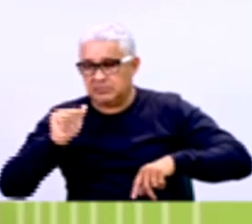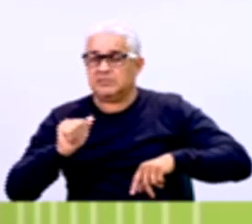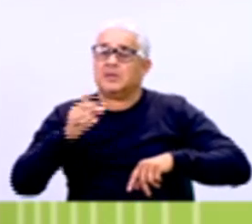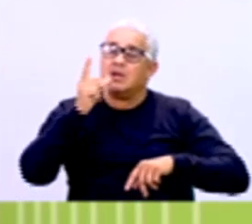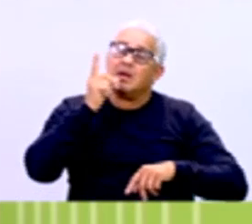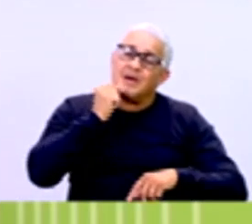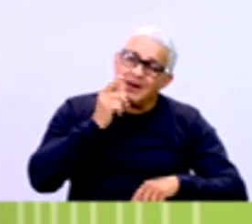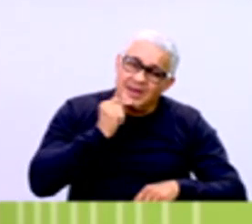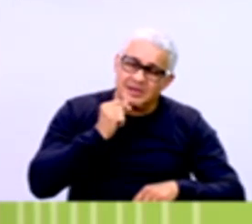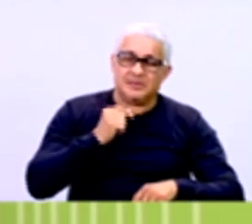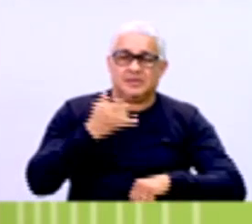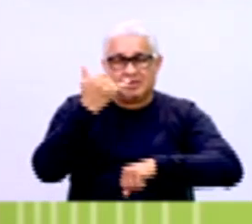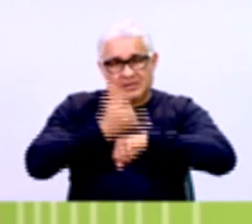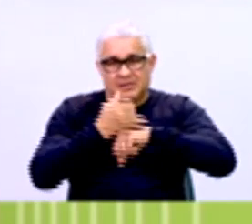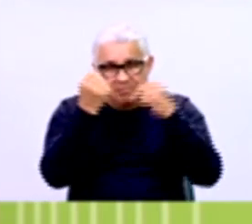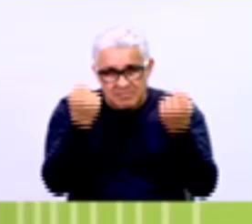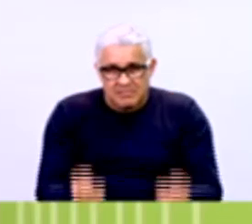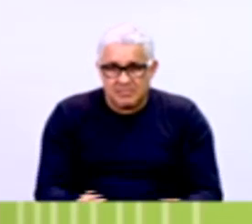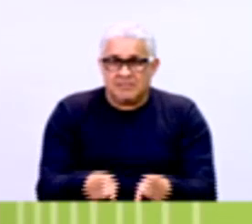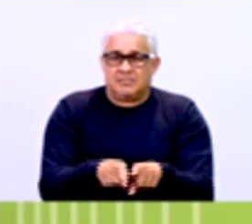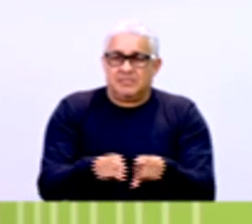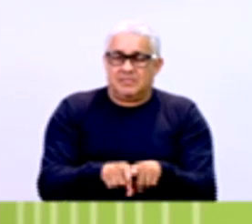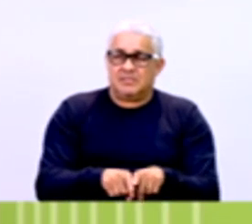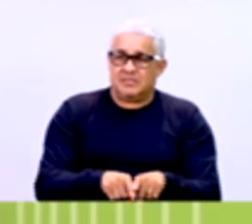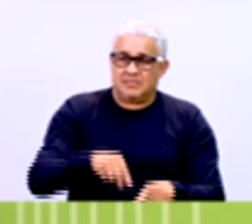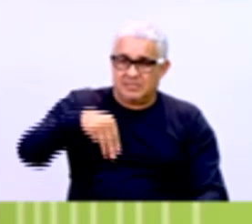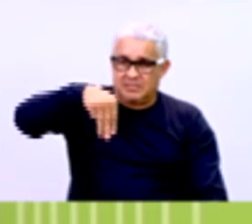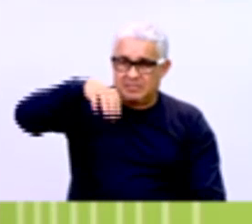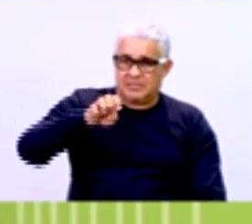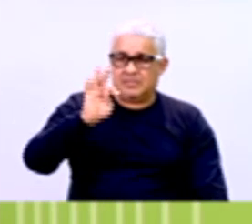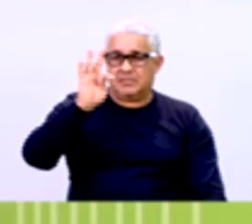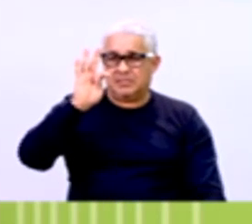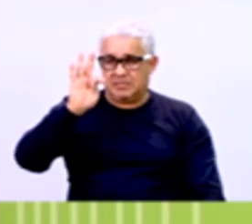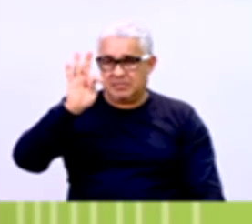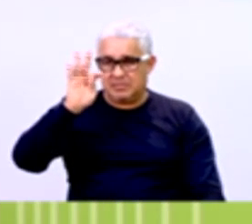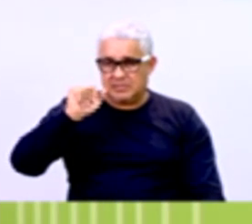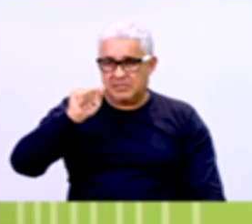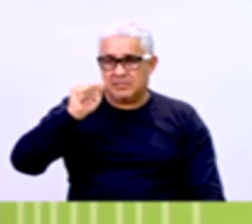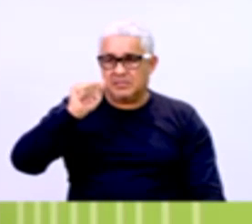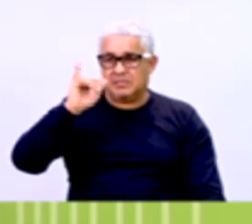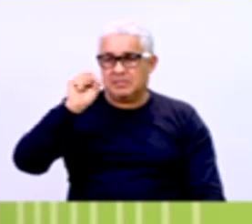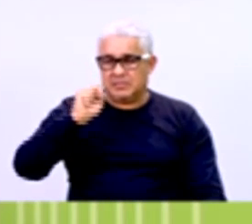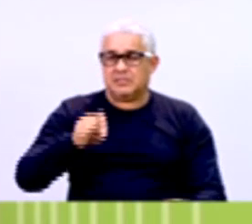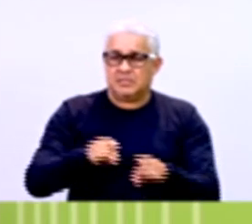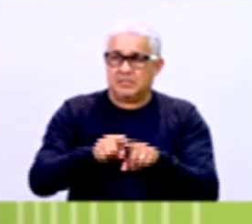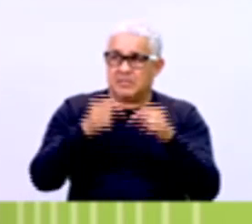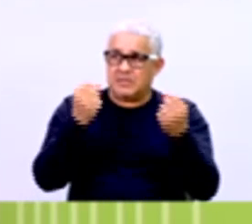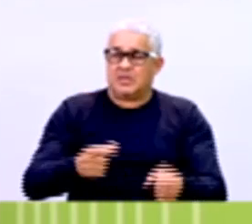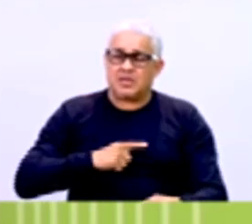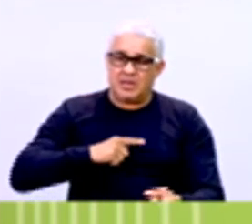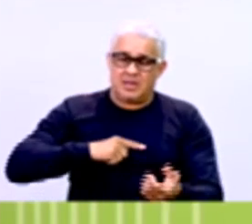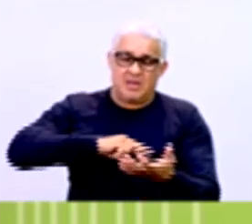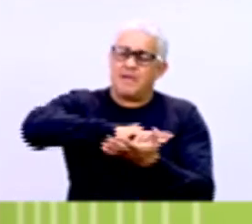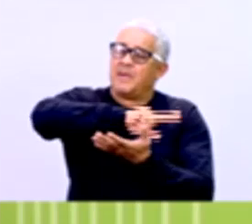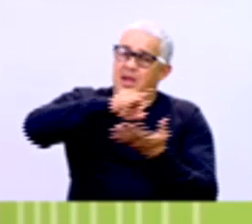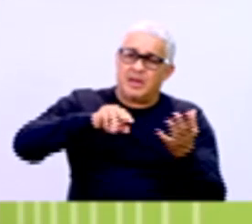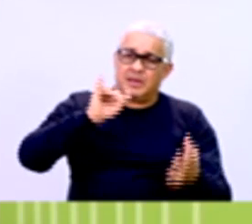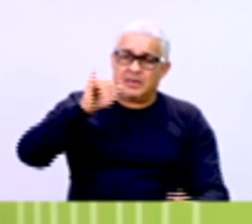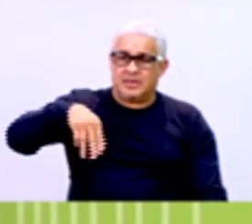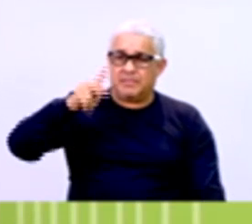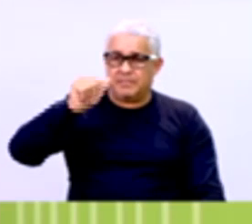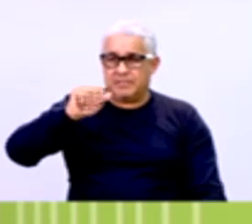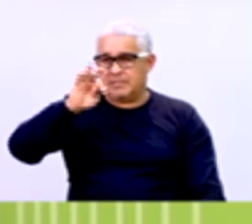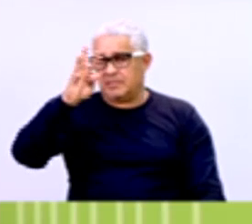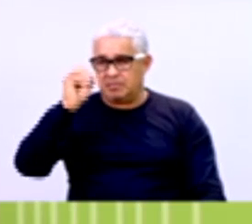os metais pesados. E aí, quando nós falamos em metais pesados, eles trazem vários impactos, não apenas ao